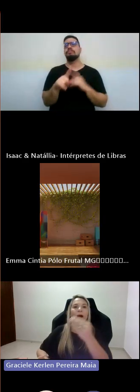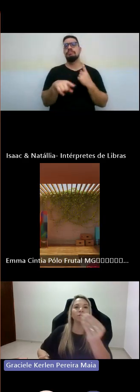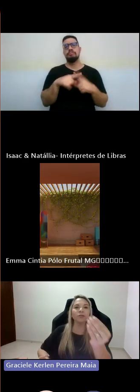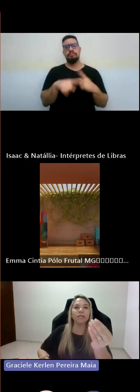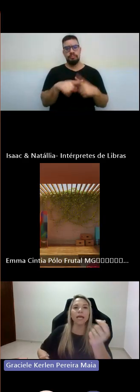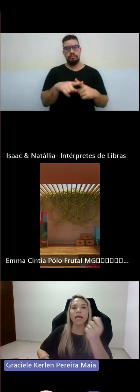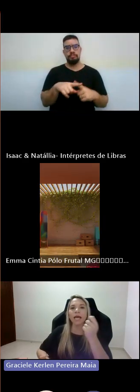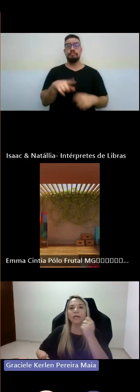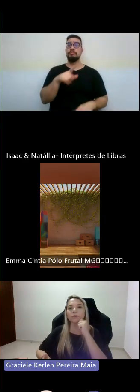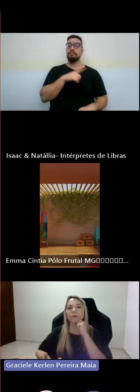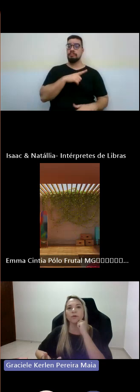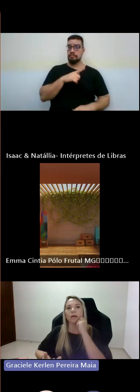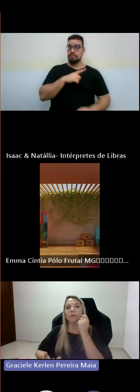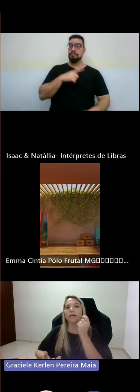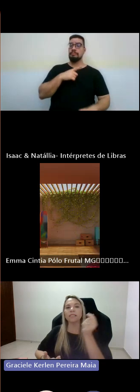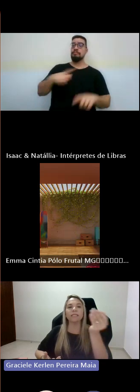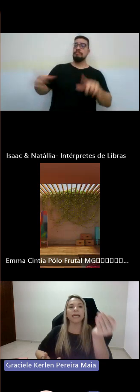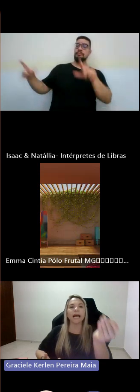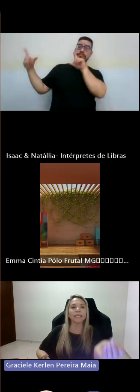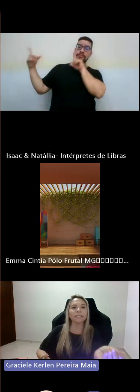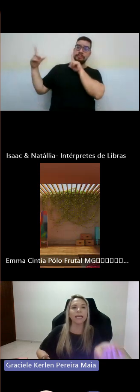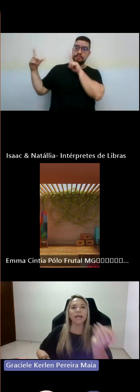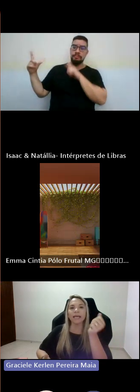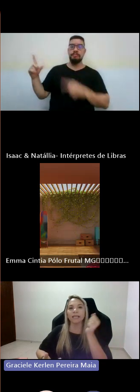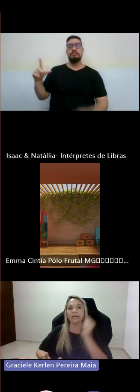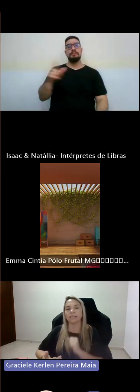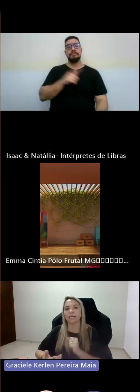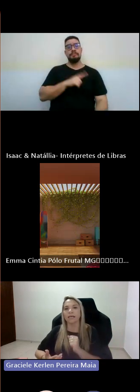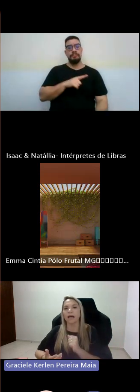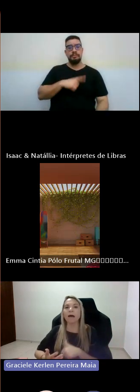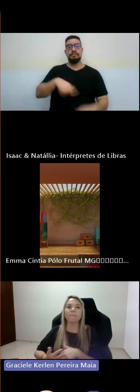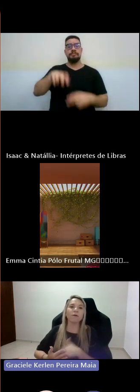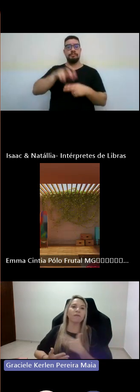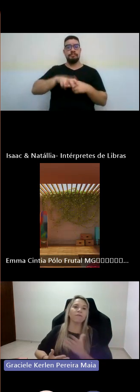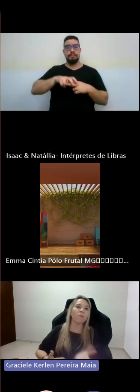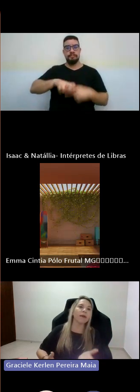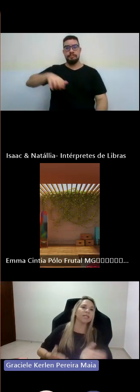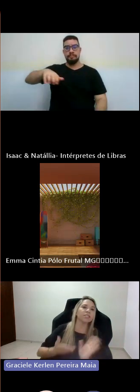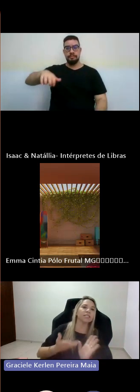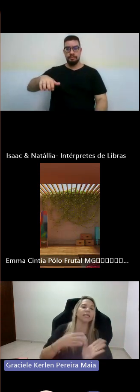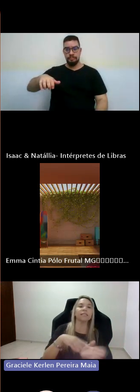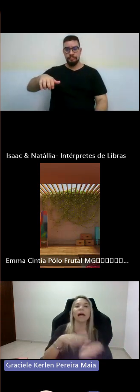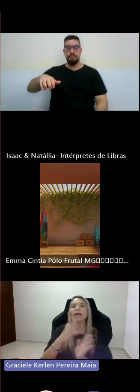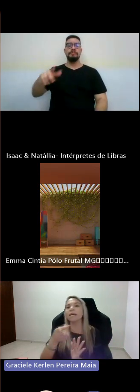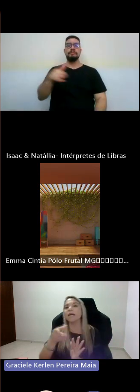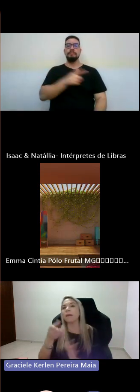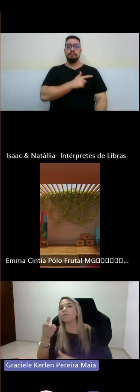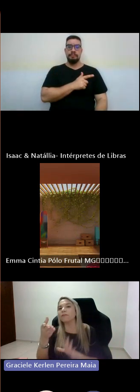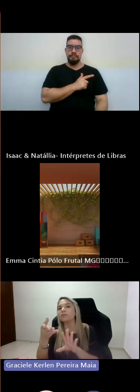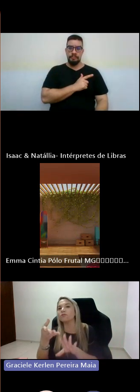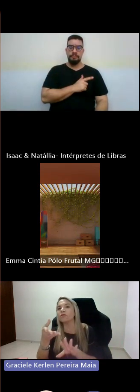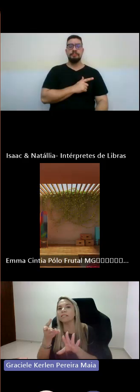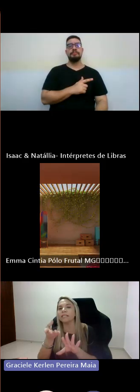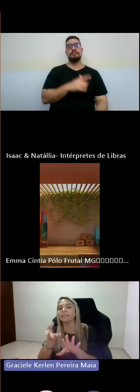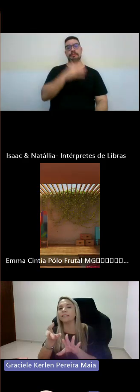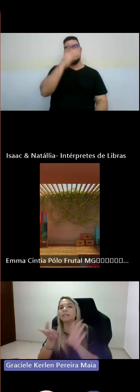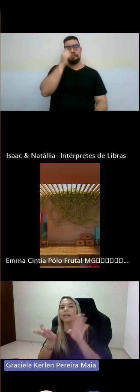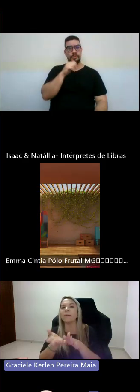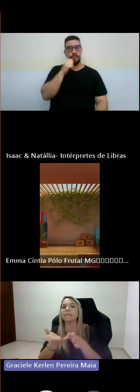tem um quadro negro, porque a gente tem carteiras. Ah, provavelmente quem está aí é a